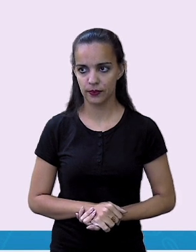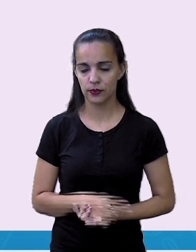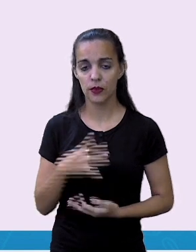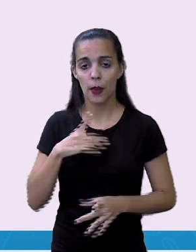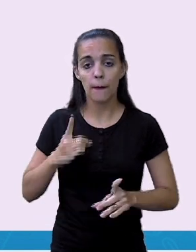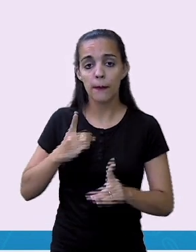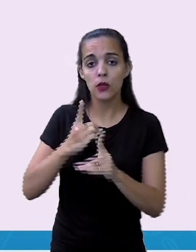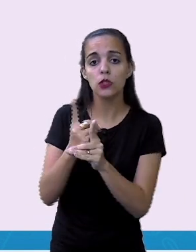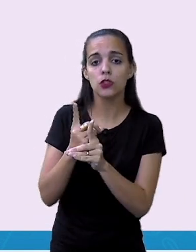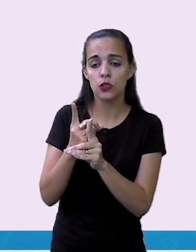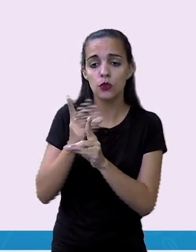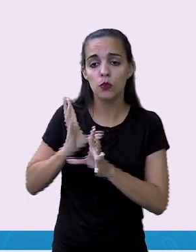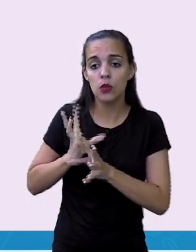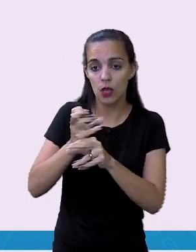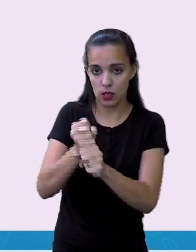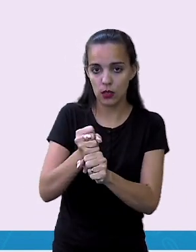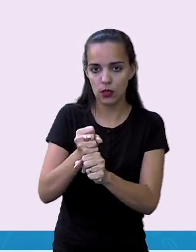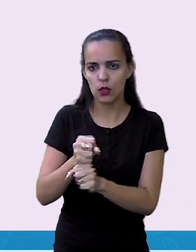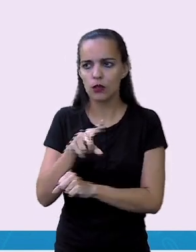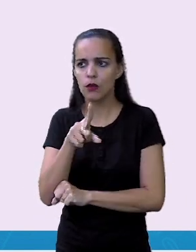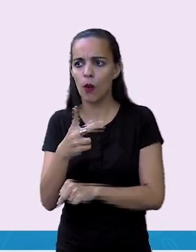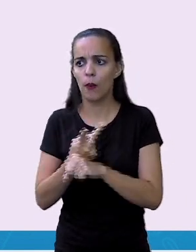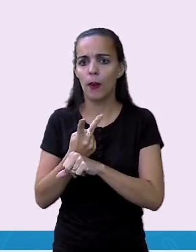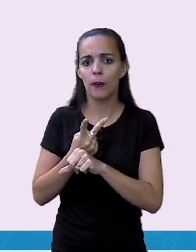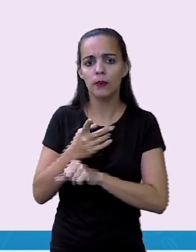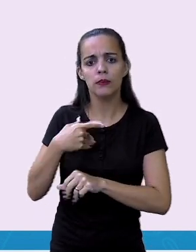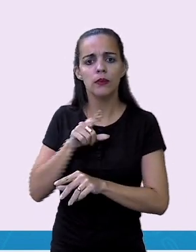pela diferença passaria a ser o quê?